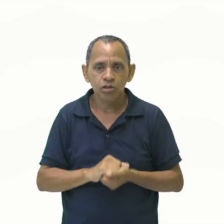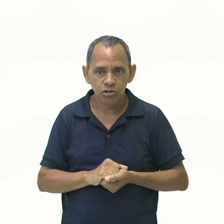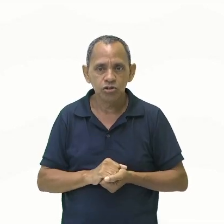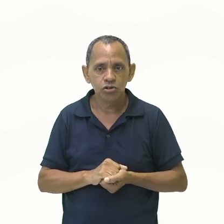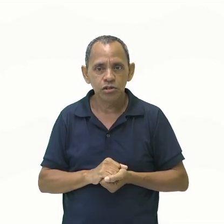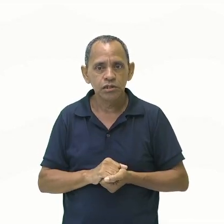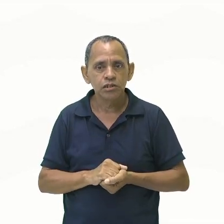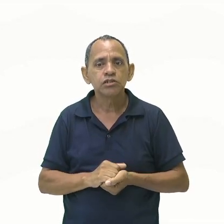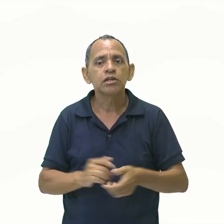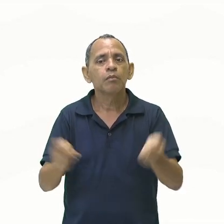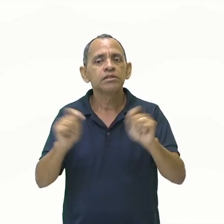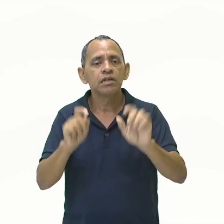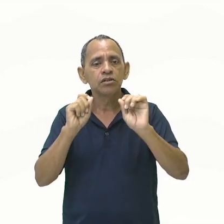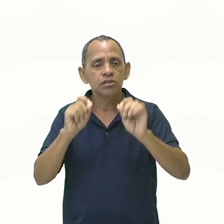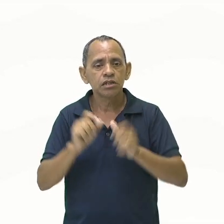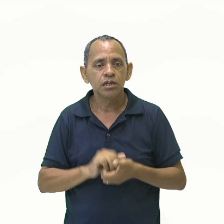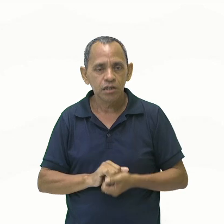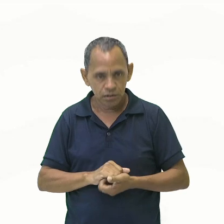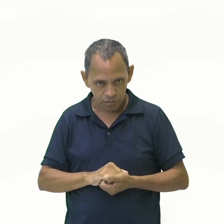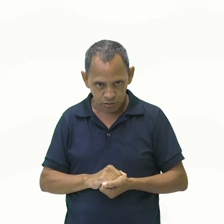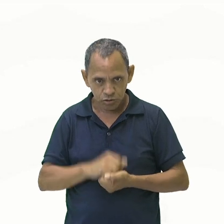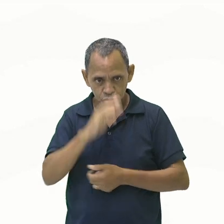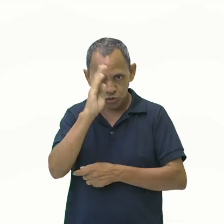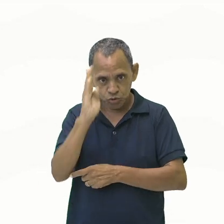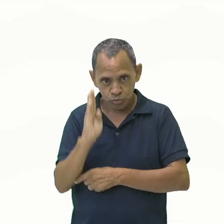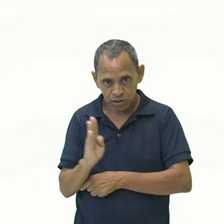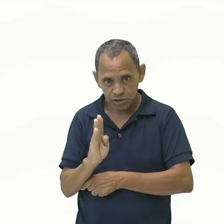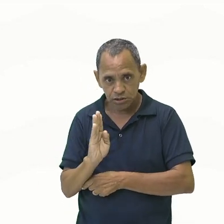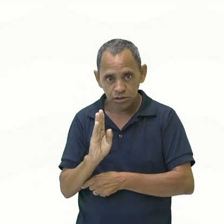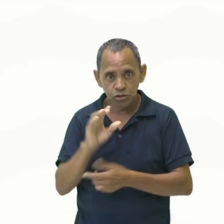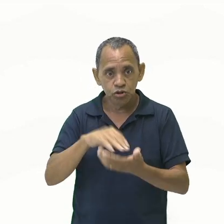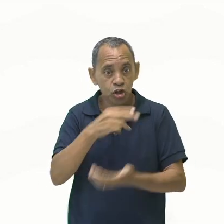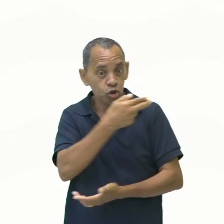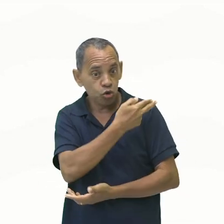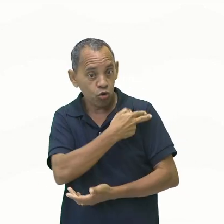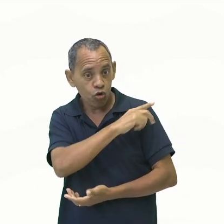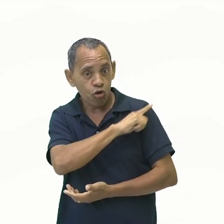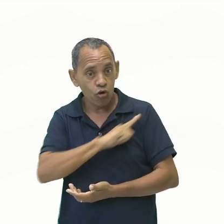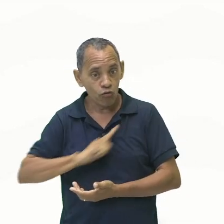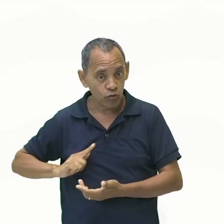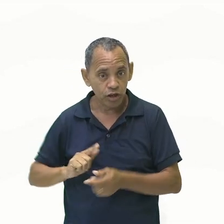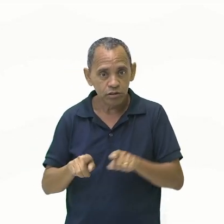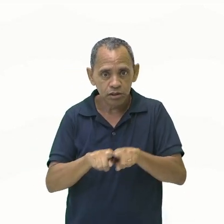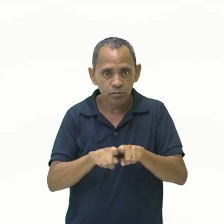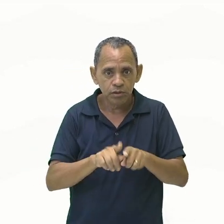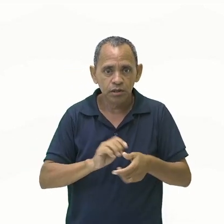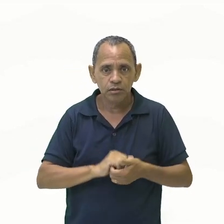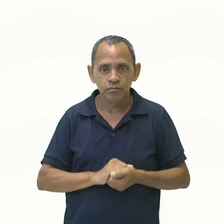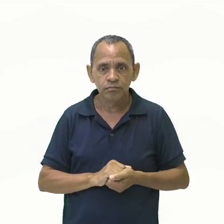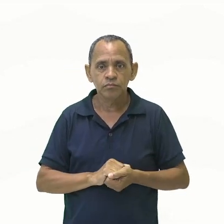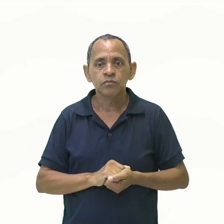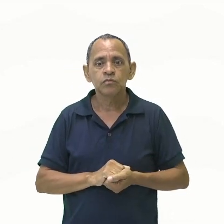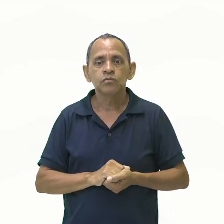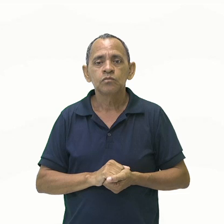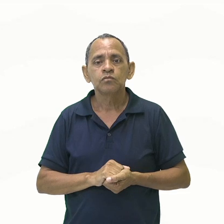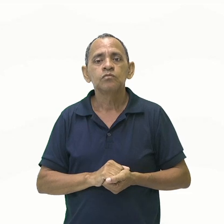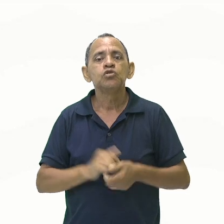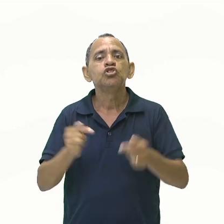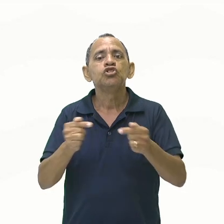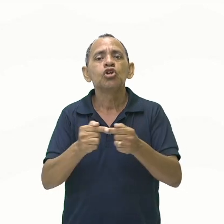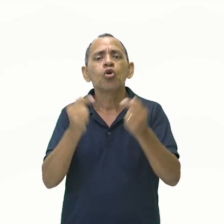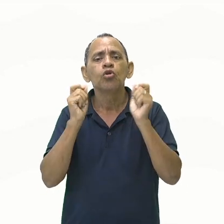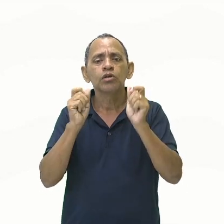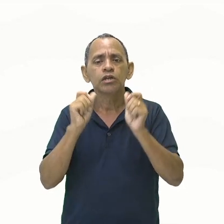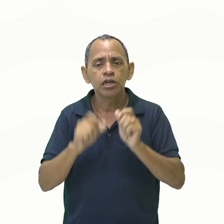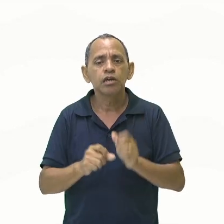União, em conformidade, obviamente, com as legislações vigentes que nós temos, certo? Então, o IBAMA ele tem um